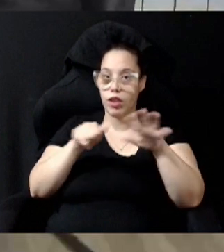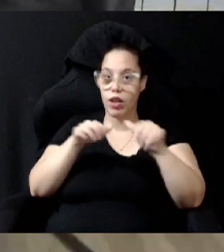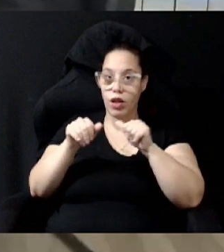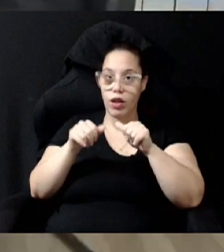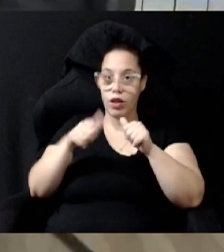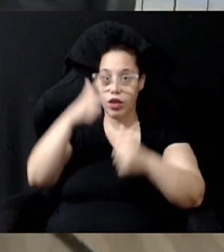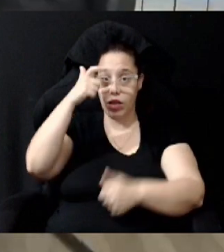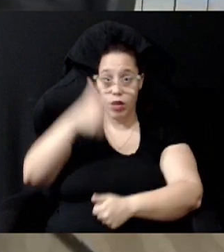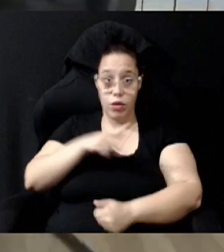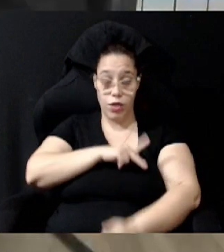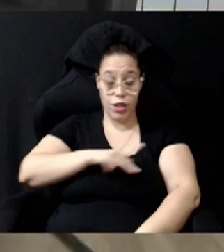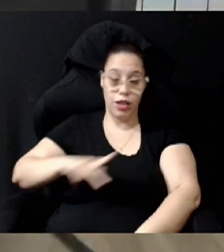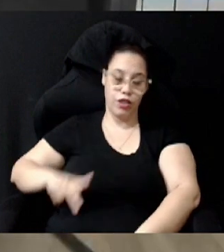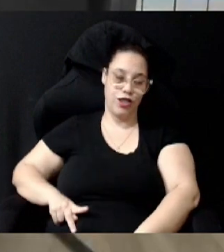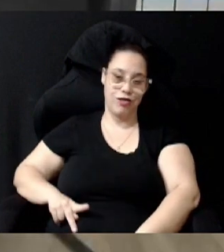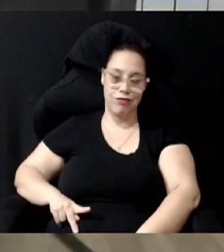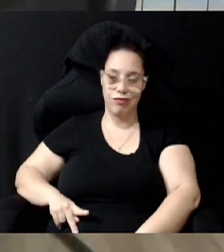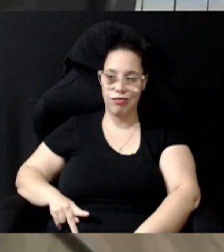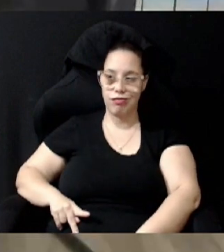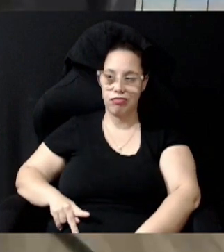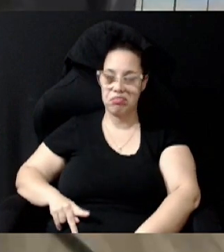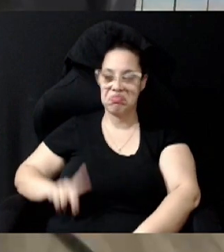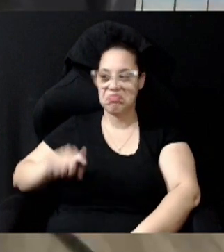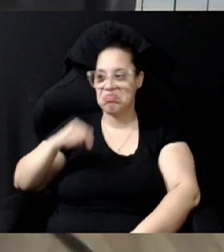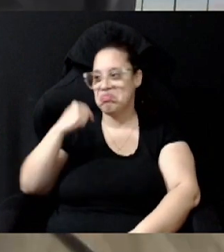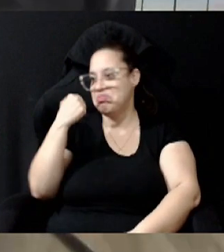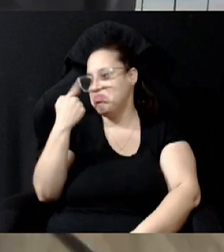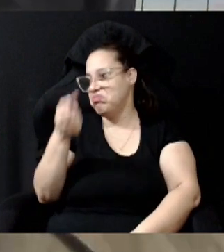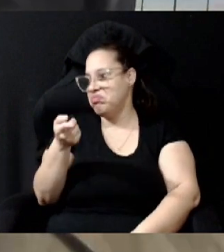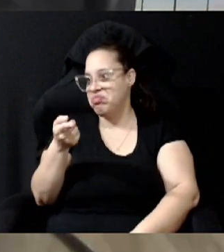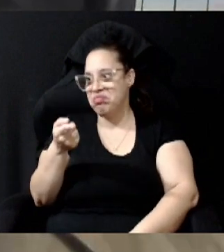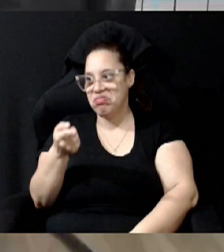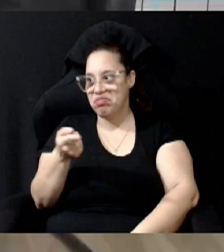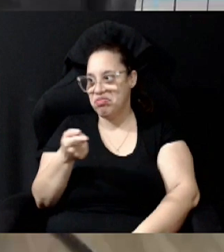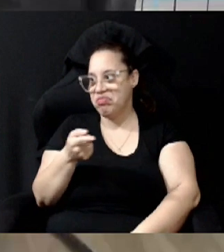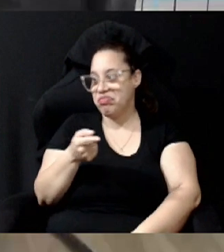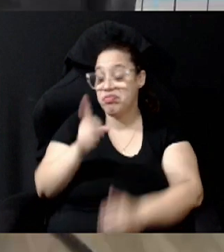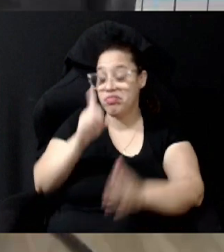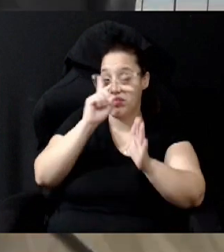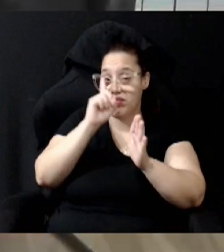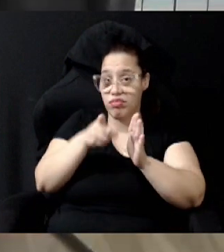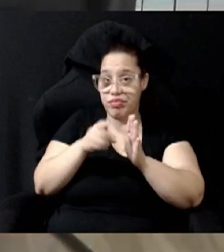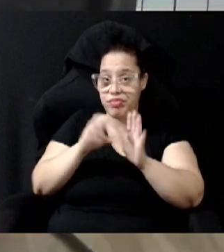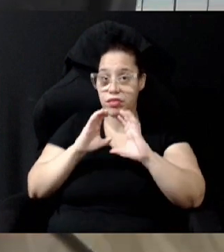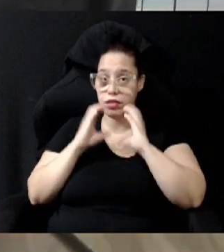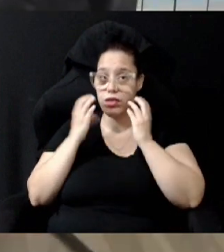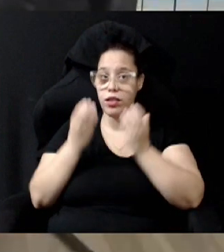República. Depois, ele foi eleito indiretamente pelo Congresso.